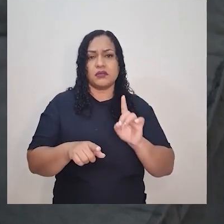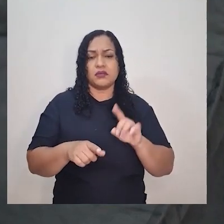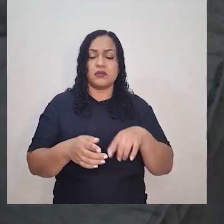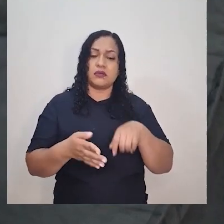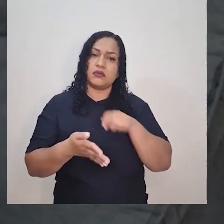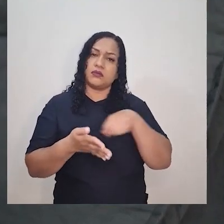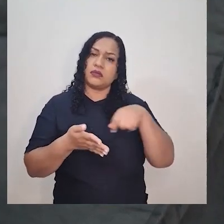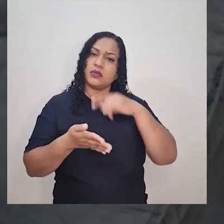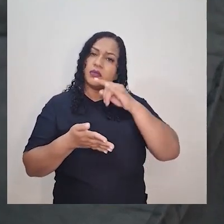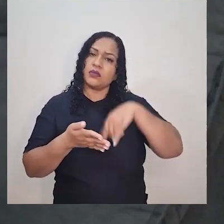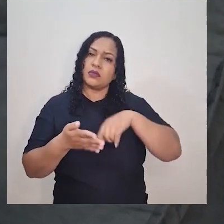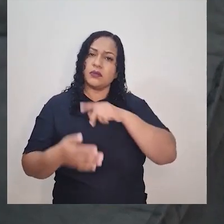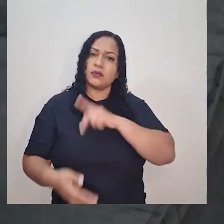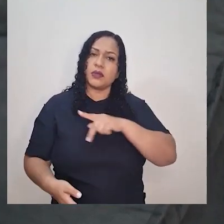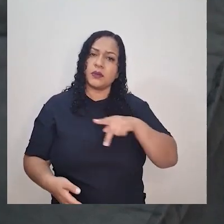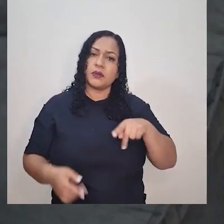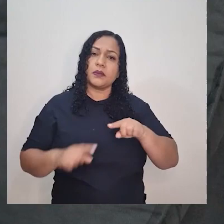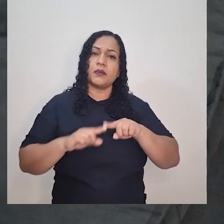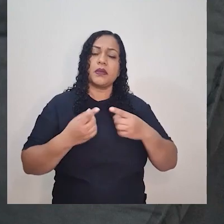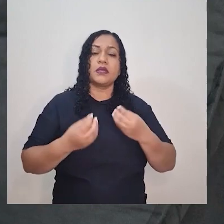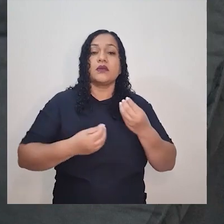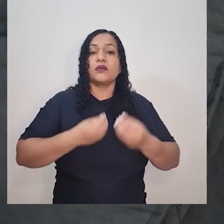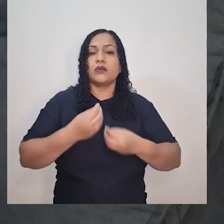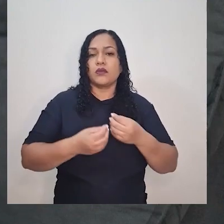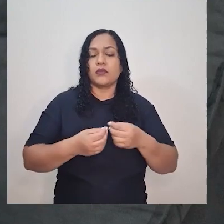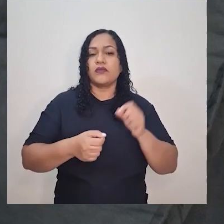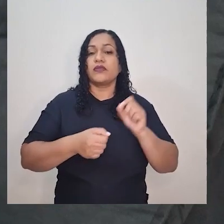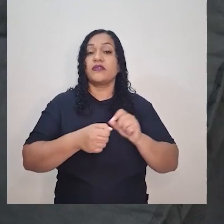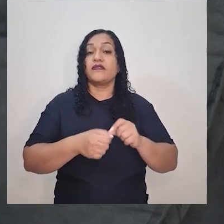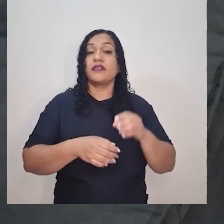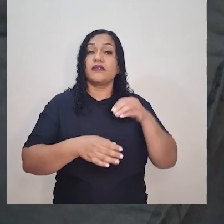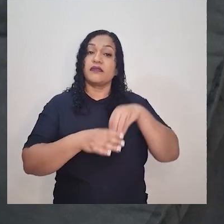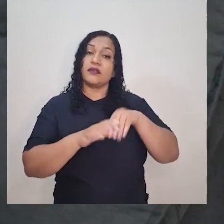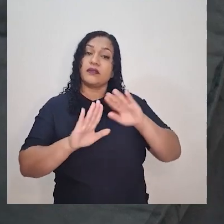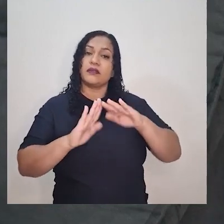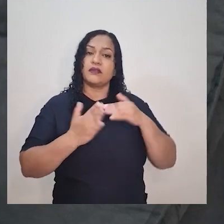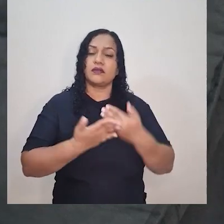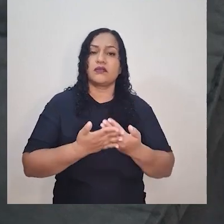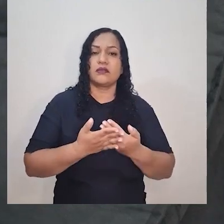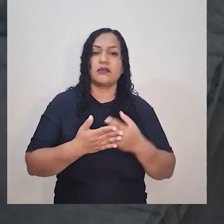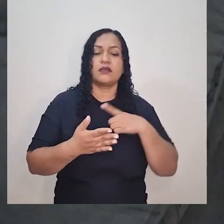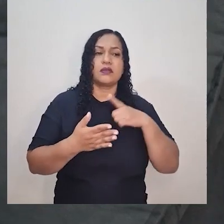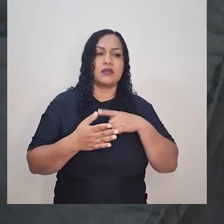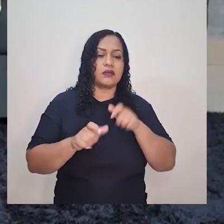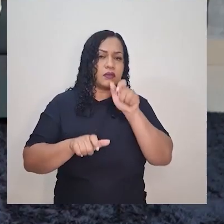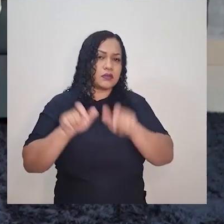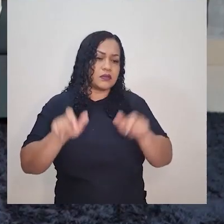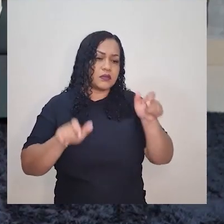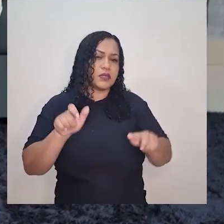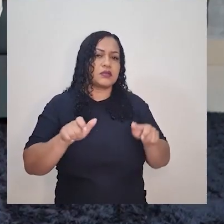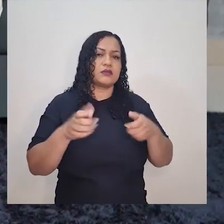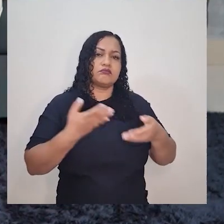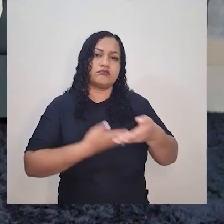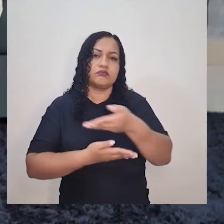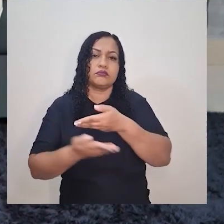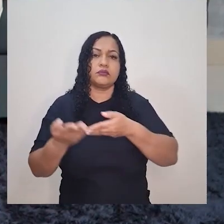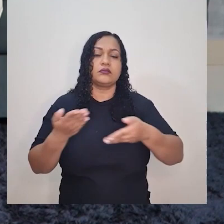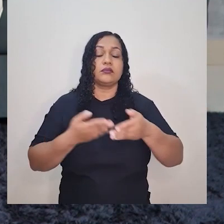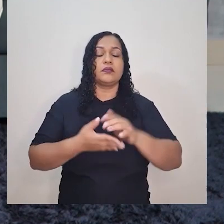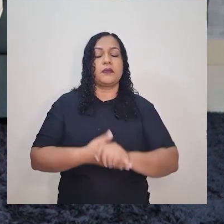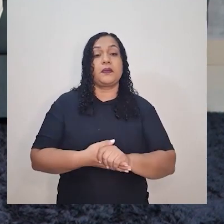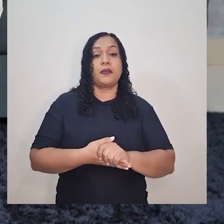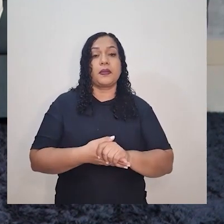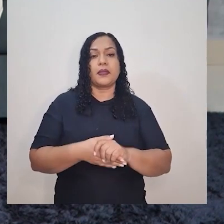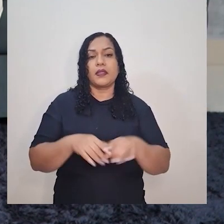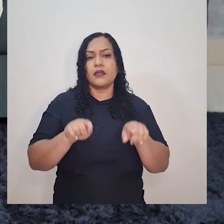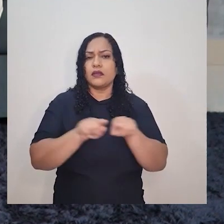elaboração, como também da execução dessa proposta, considerando a participação de todos os sujeitos. Ainda em relação aos